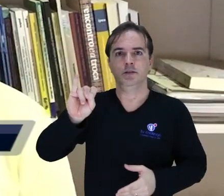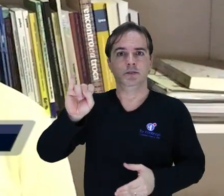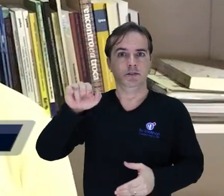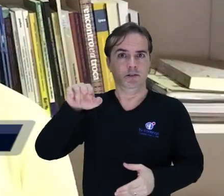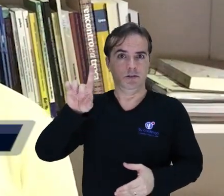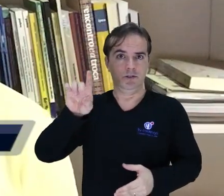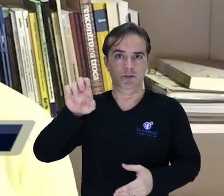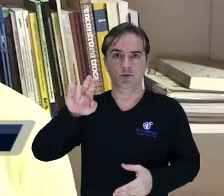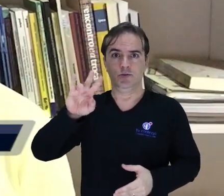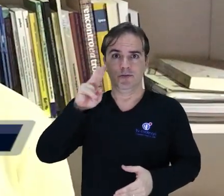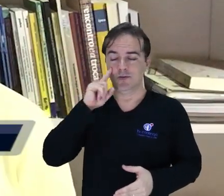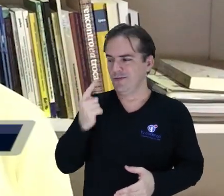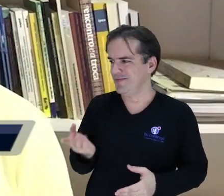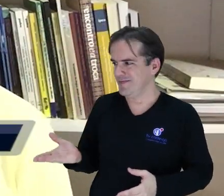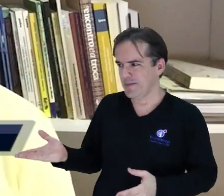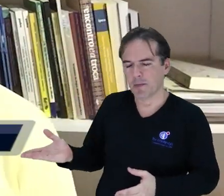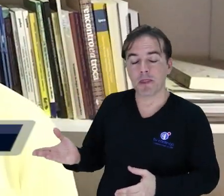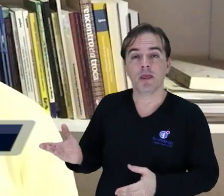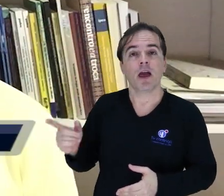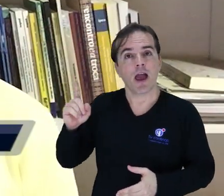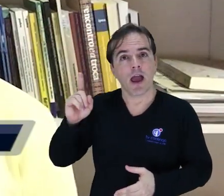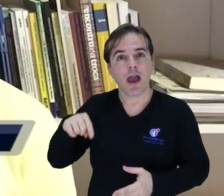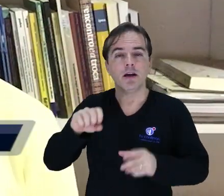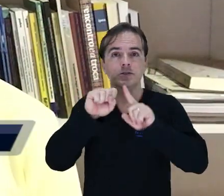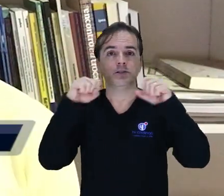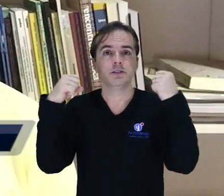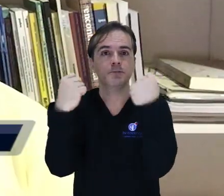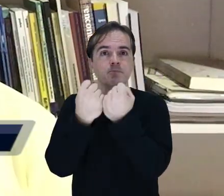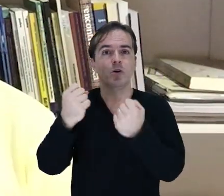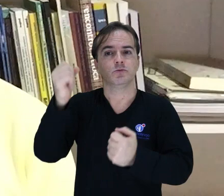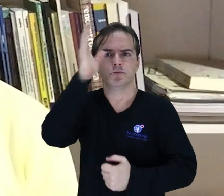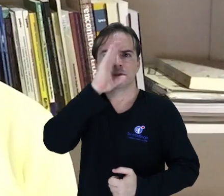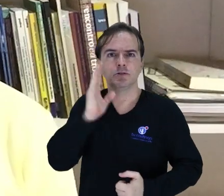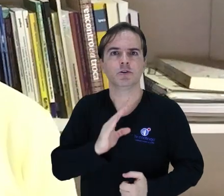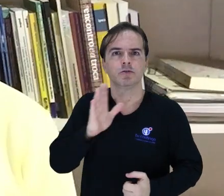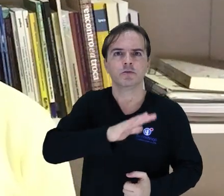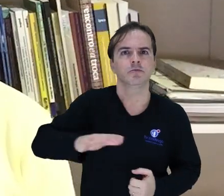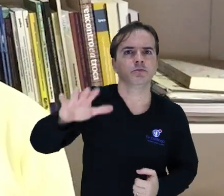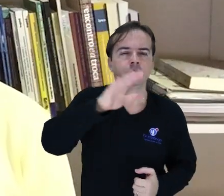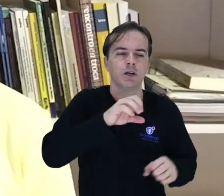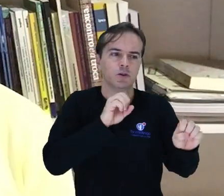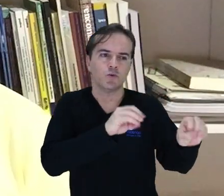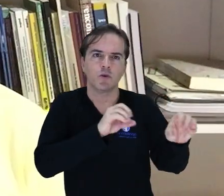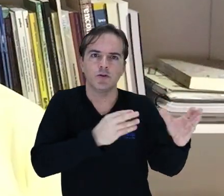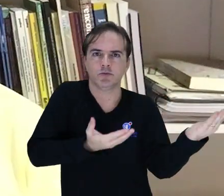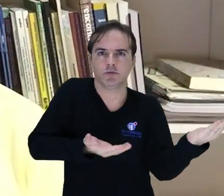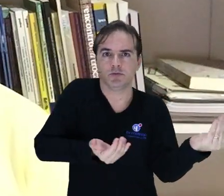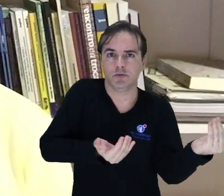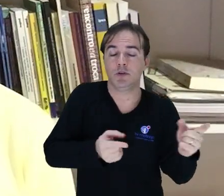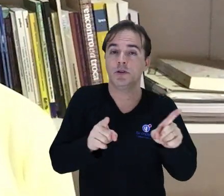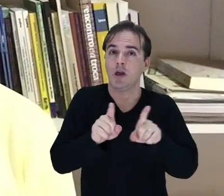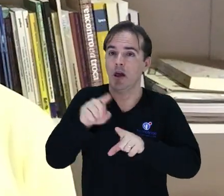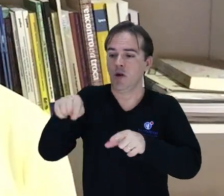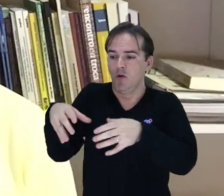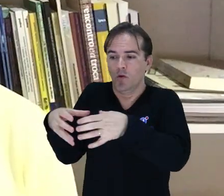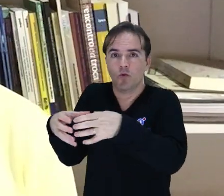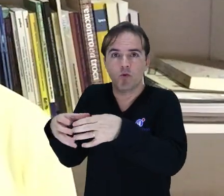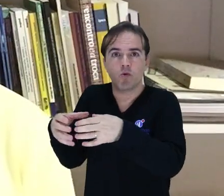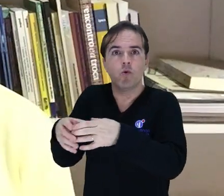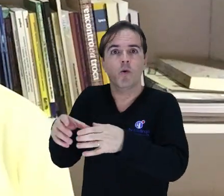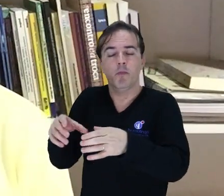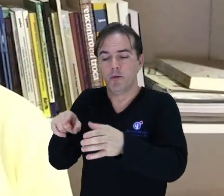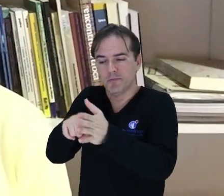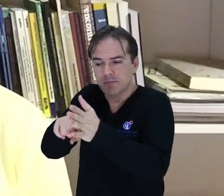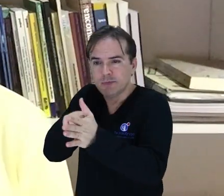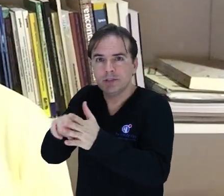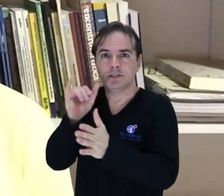Simpósio Internacional Juventudes e Educação. Este evento, ele é promovido pelo Grupo de Pesquisa Educação, Narrativas